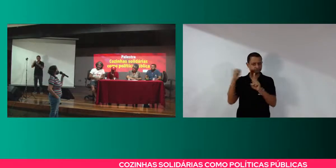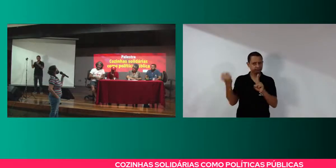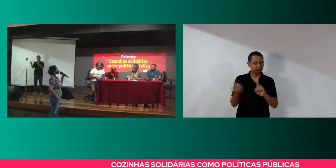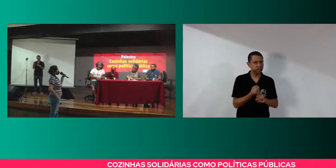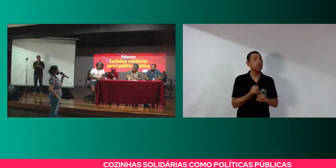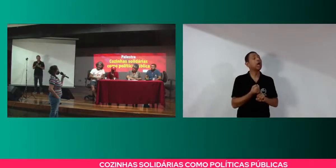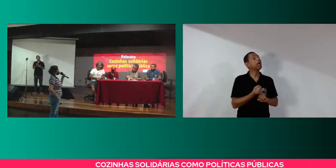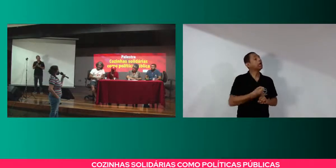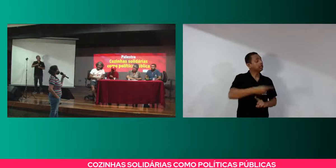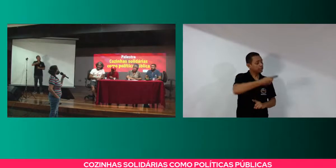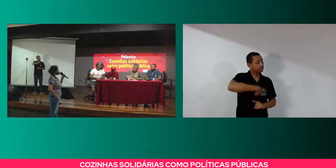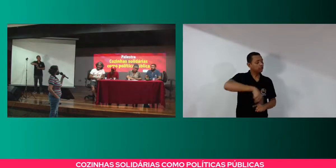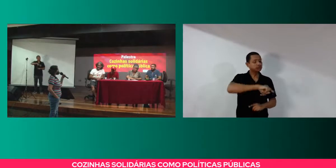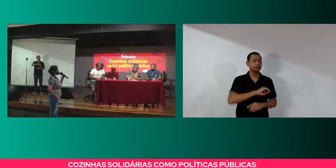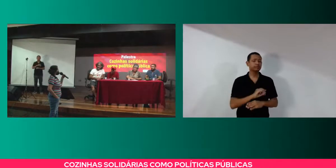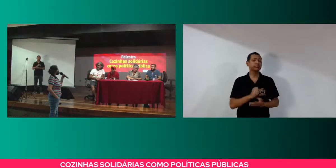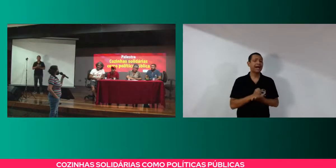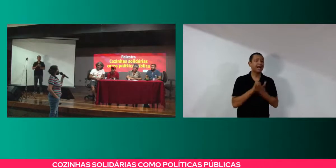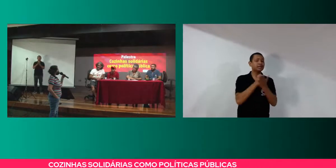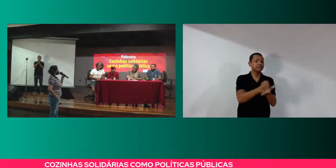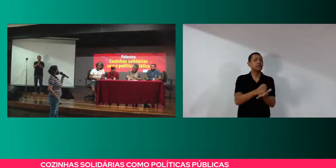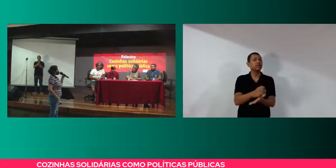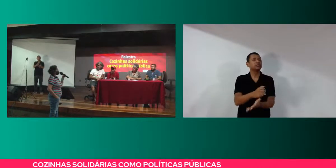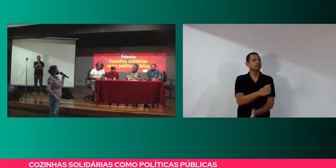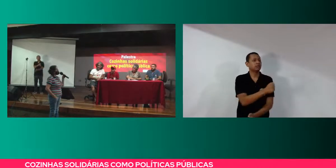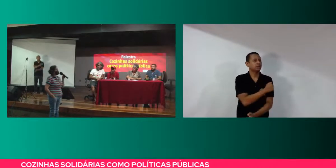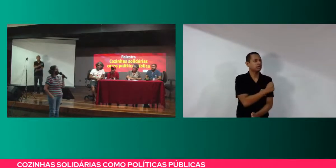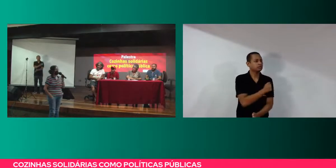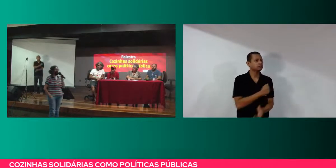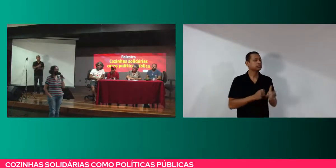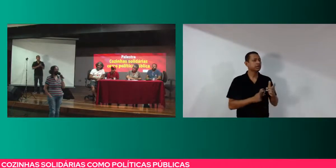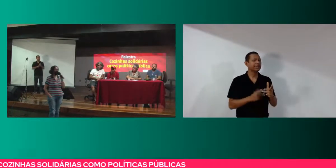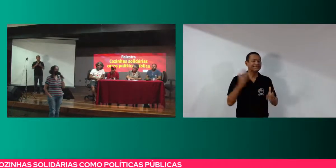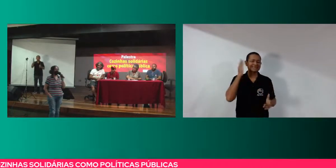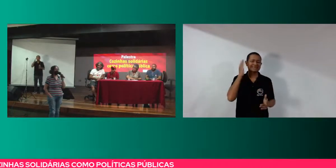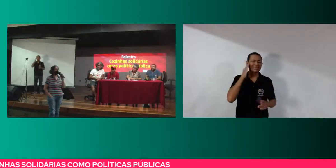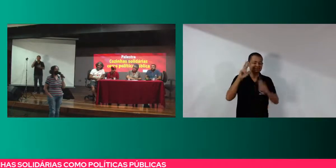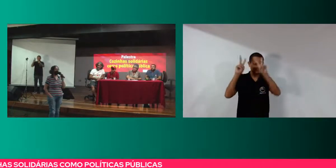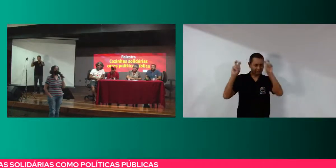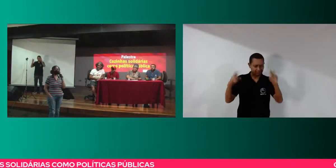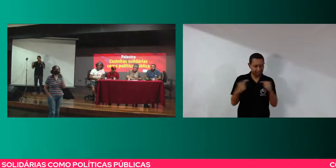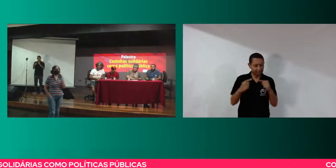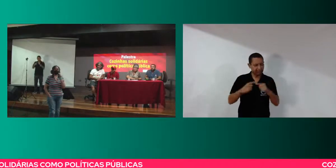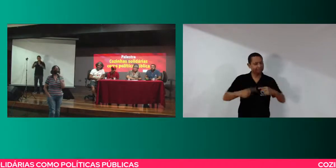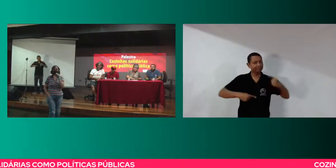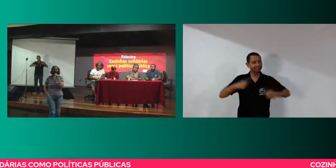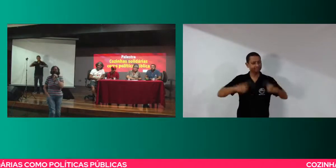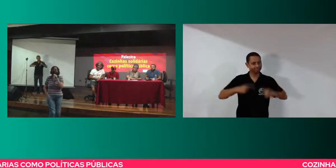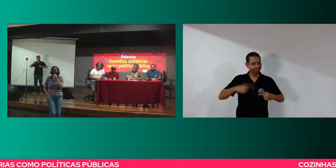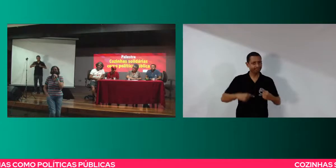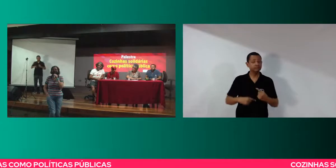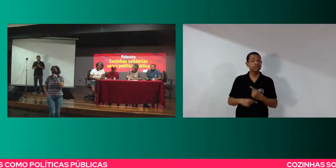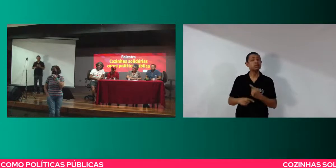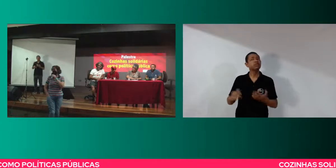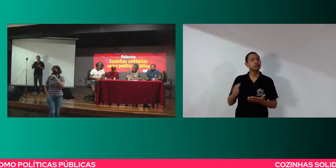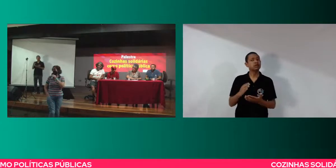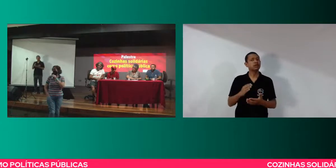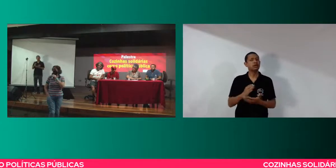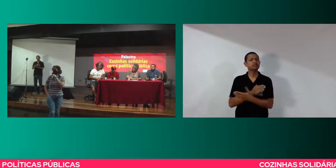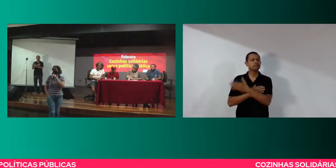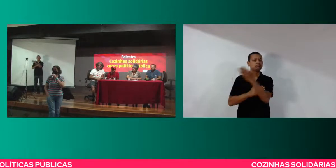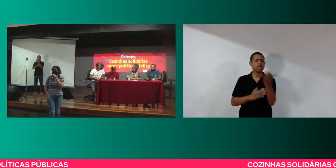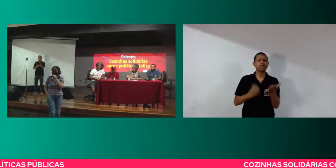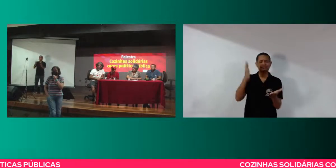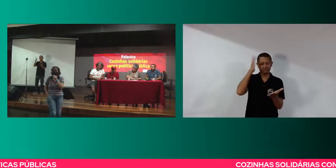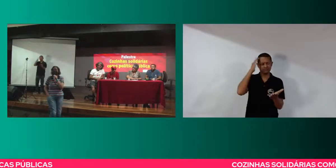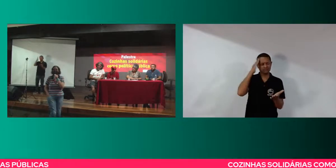contribuindo para politização dos nossos alunos né os nossos Alunos hoje eles já entendem quando nós paramos